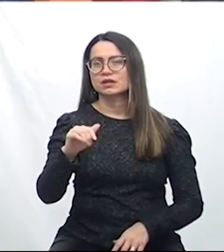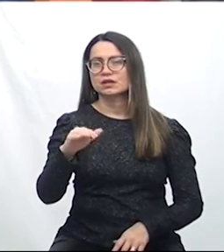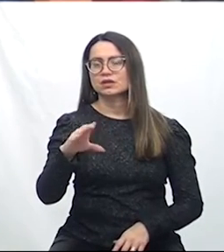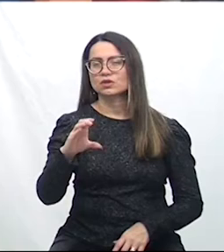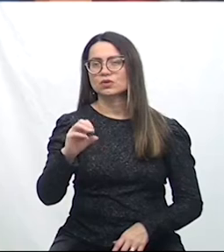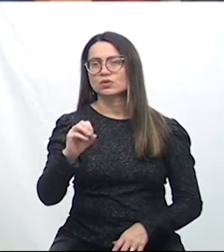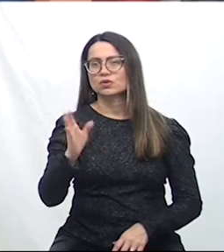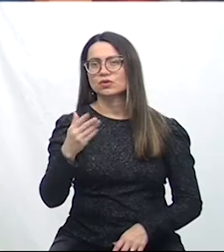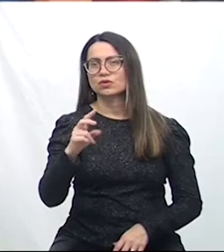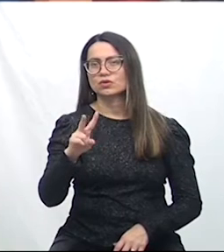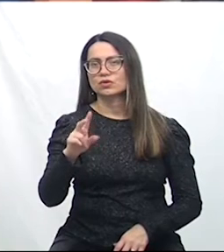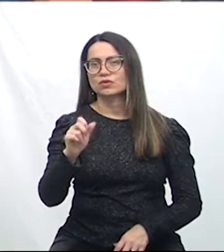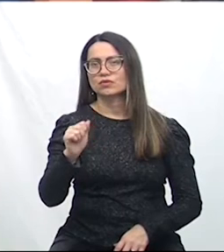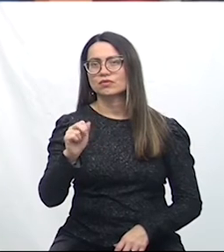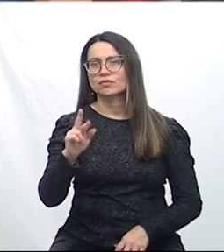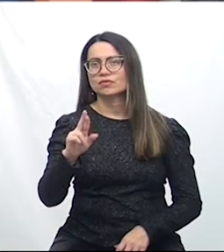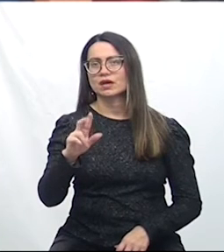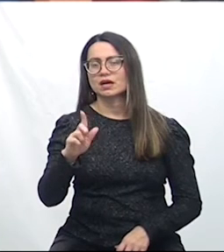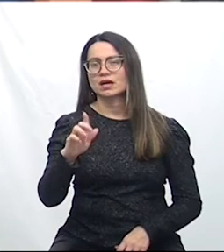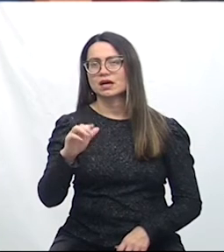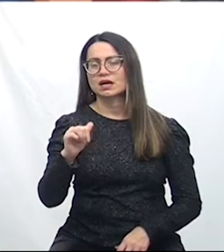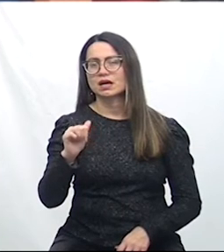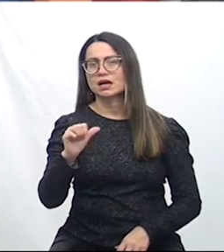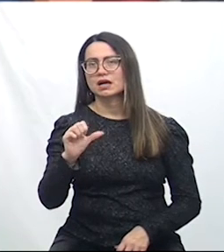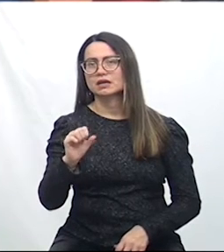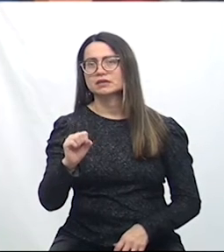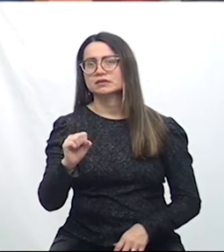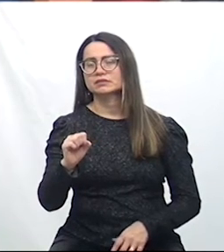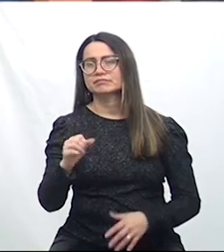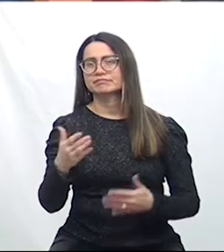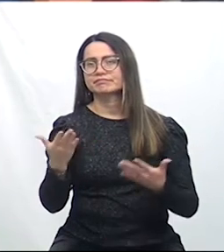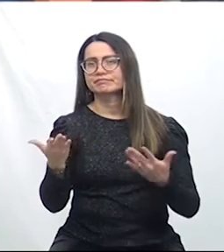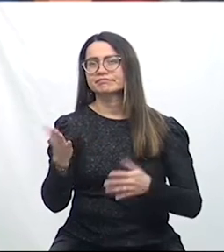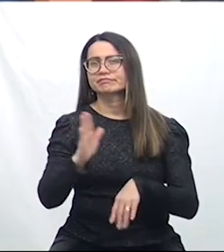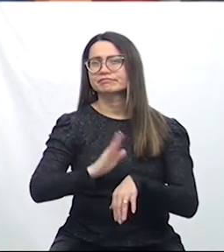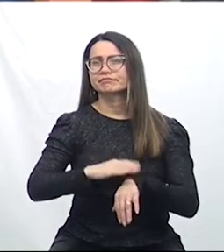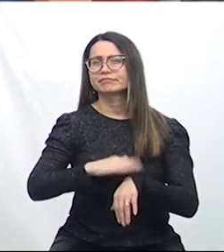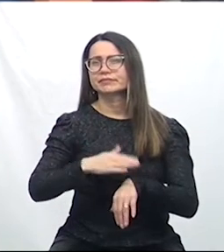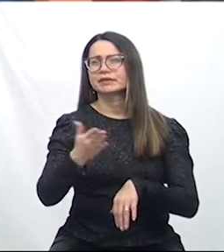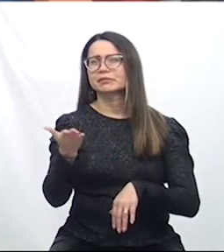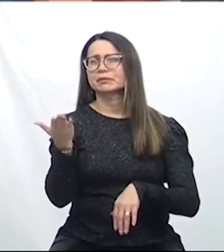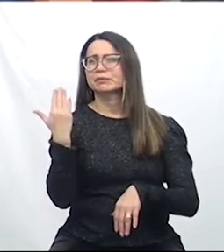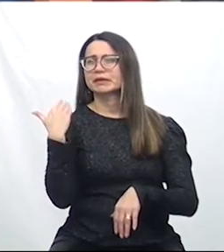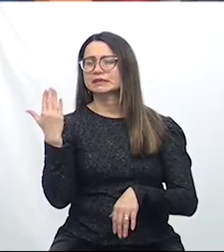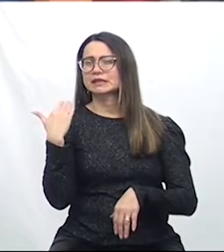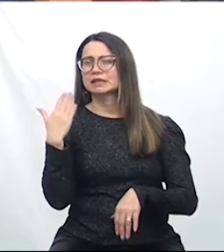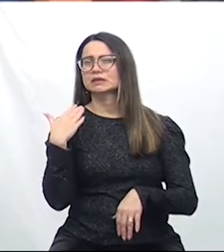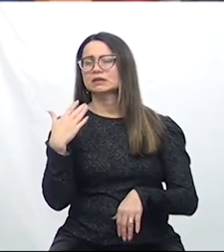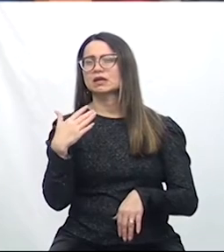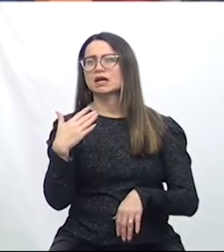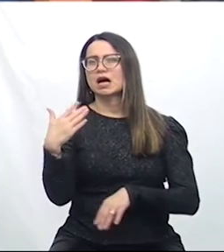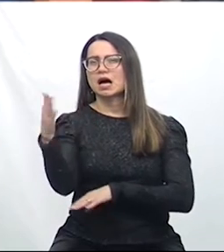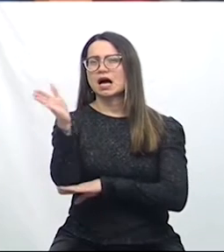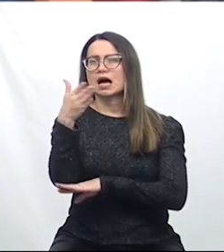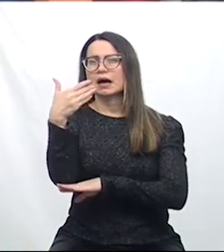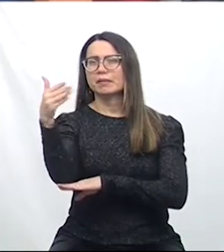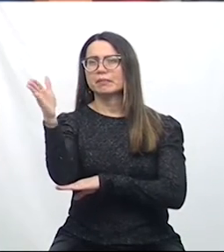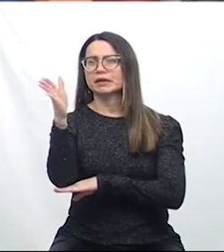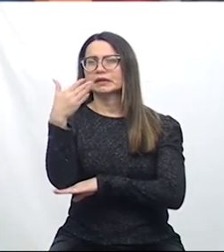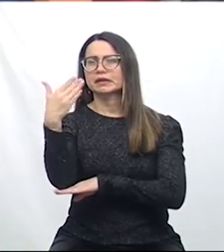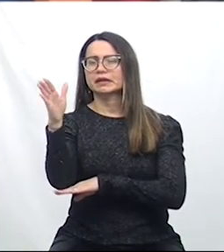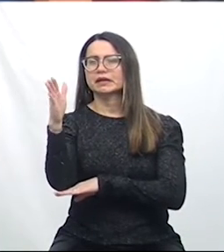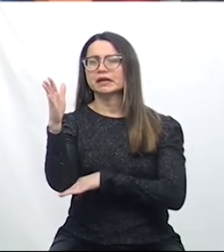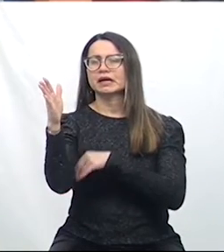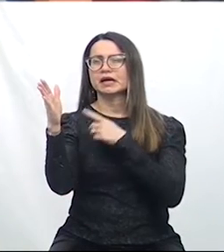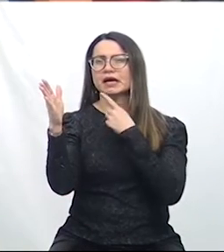nossa bandeira era verde, amarela e azul, mesma coisa. E hoje continua, não vi diferença nenhuma na mudança de